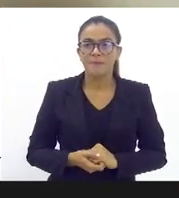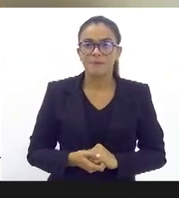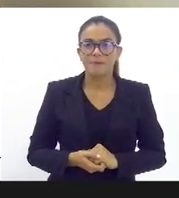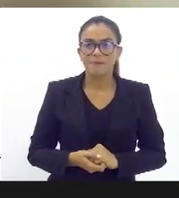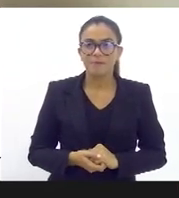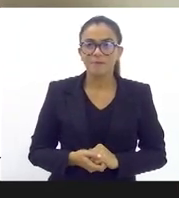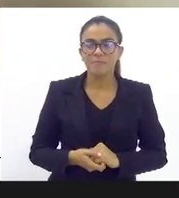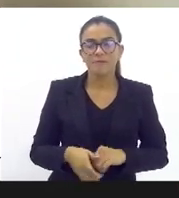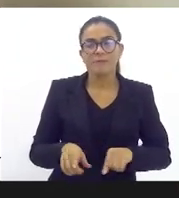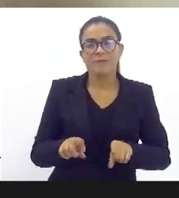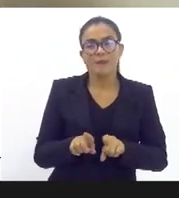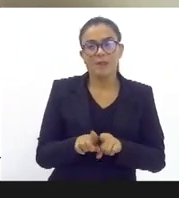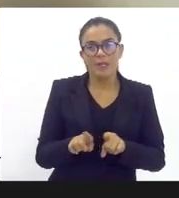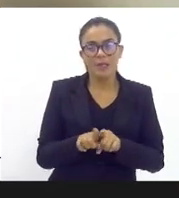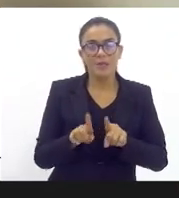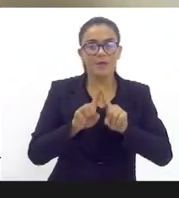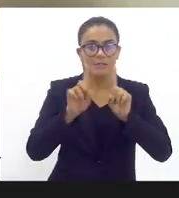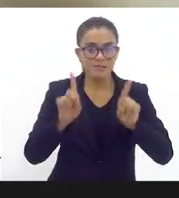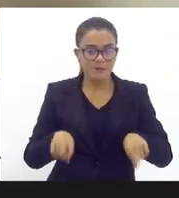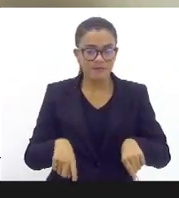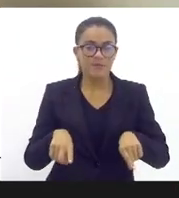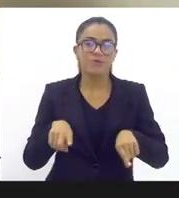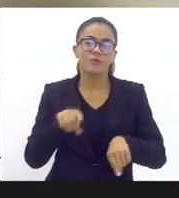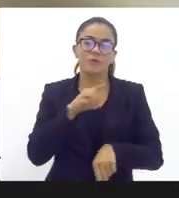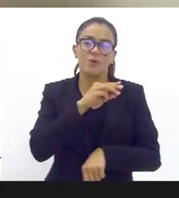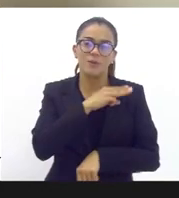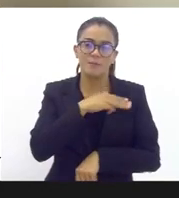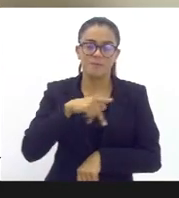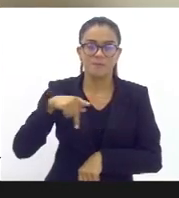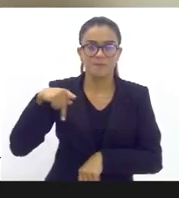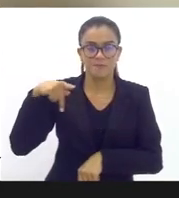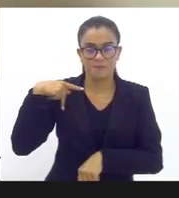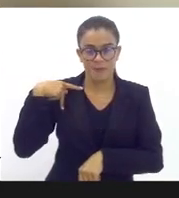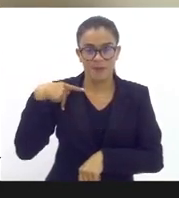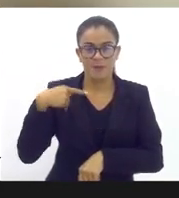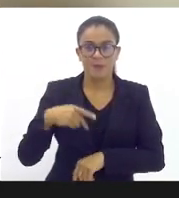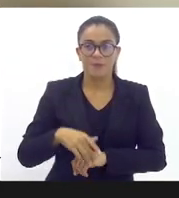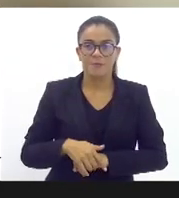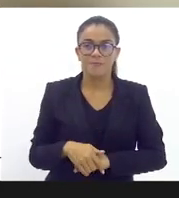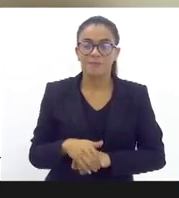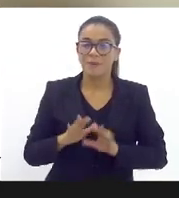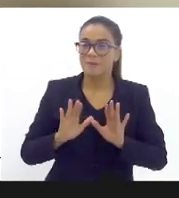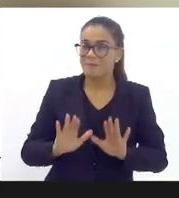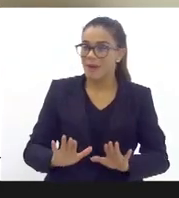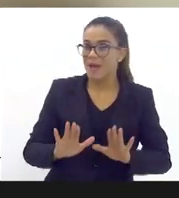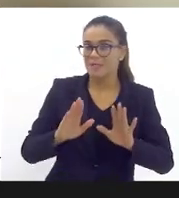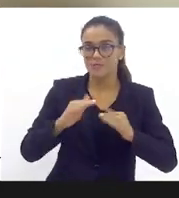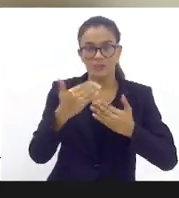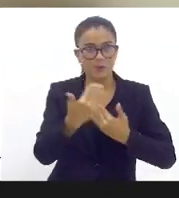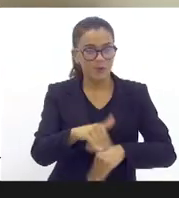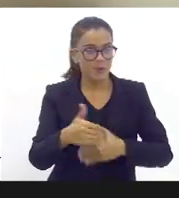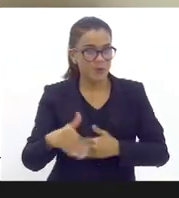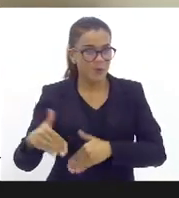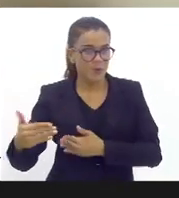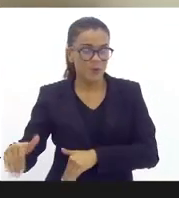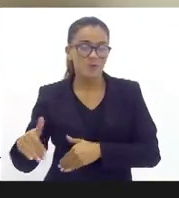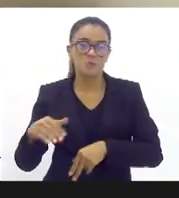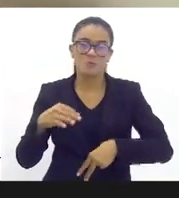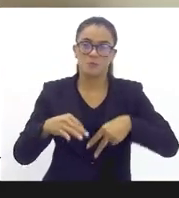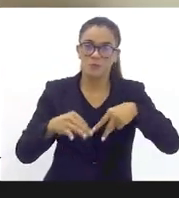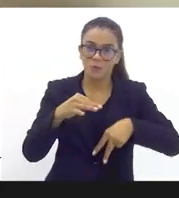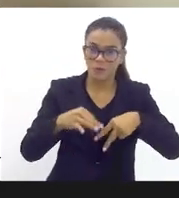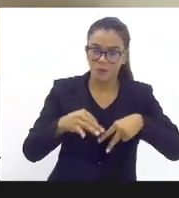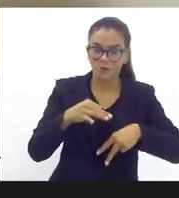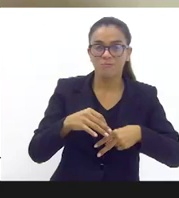bem como de servidores do Ministério Público da União. Mas, no caso do concurso para procurador e procuradora do trabalho,